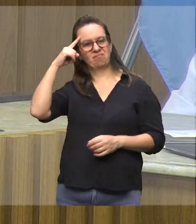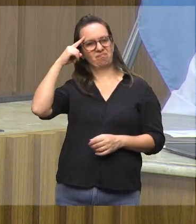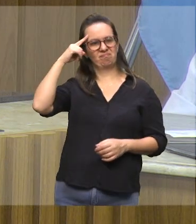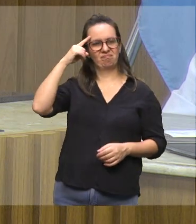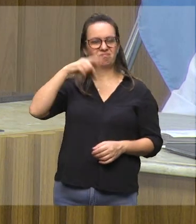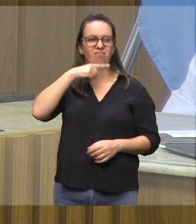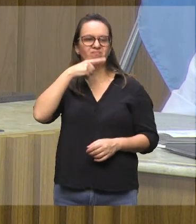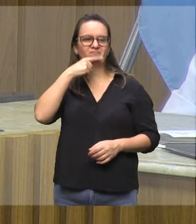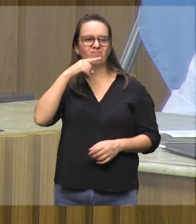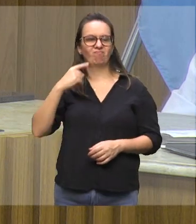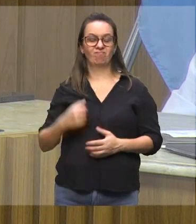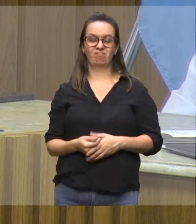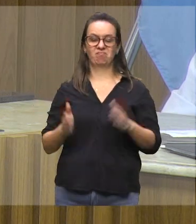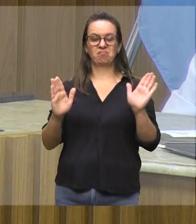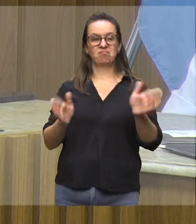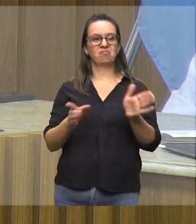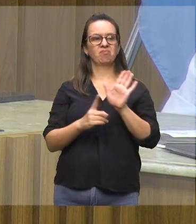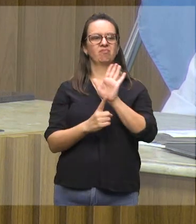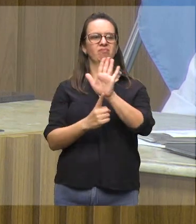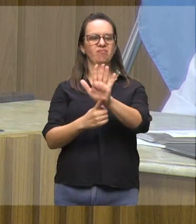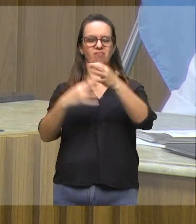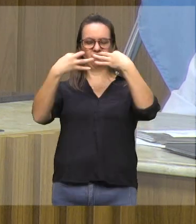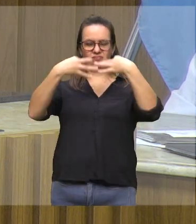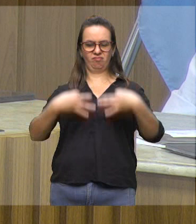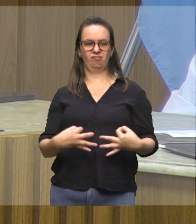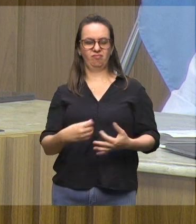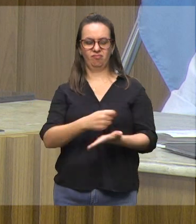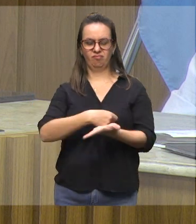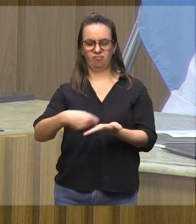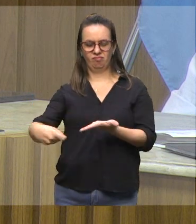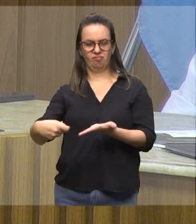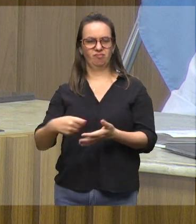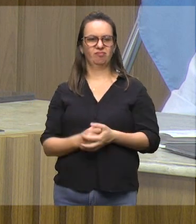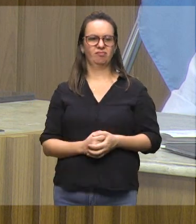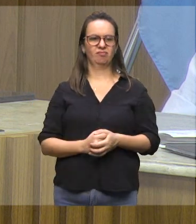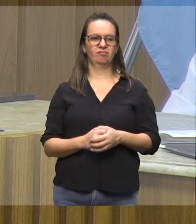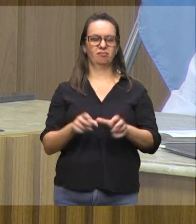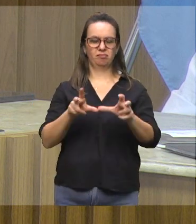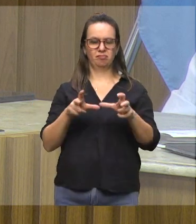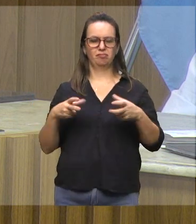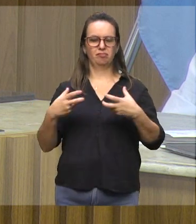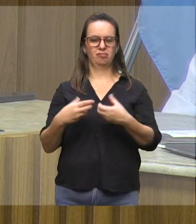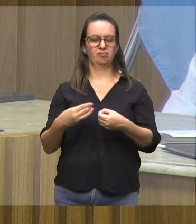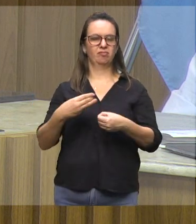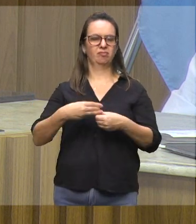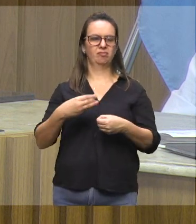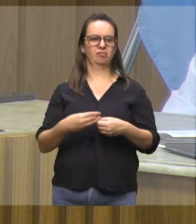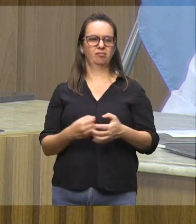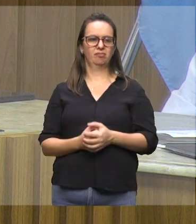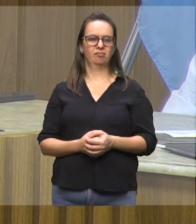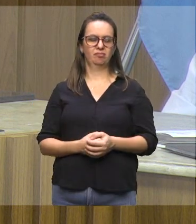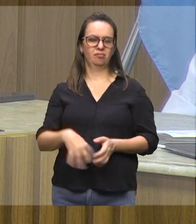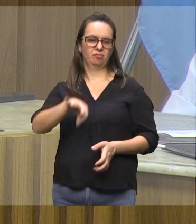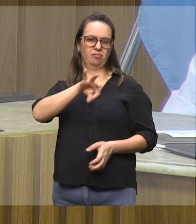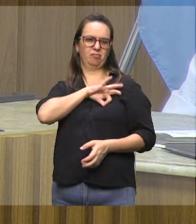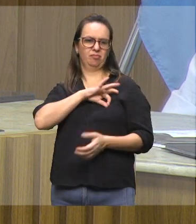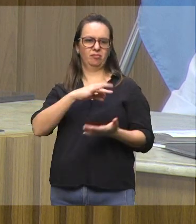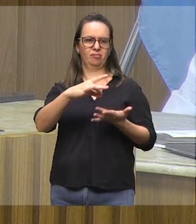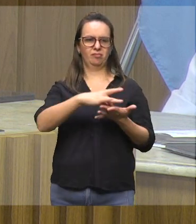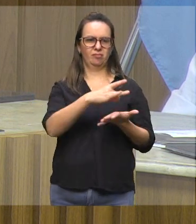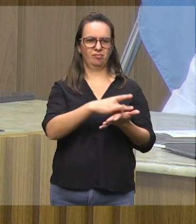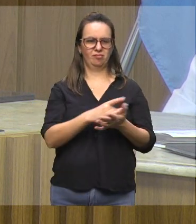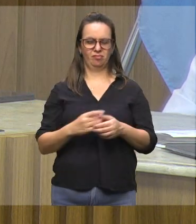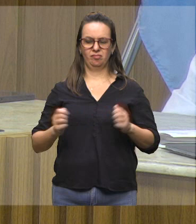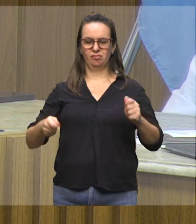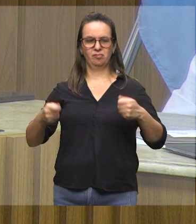mais certo. Não só assinado pela Câmara Municipal, assinado pela própria Polícia Civil, pelo próprio Tribunal de Contas e pelo próprio Ministério Público